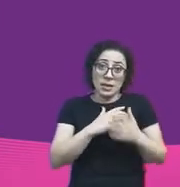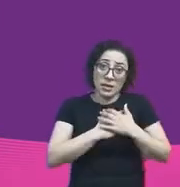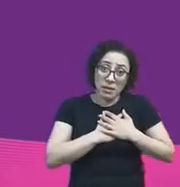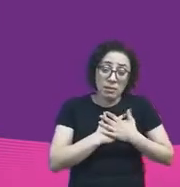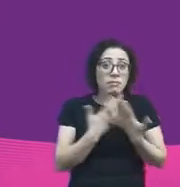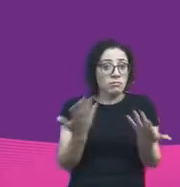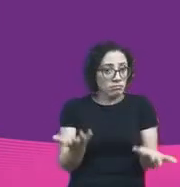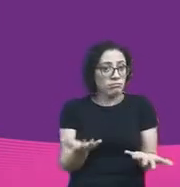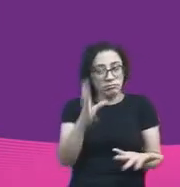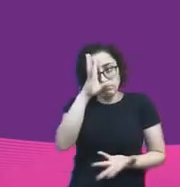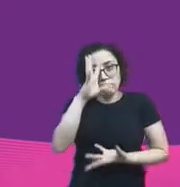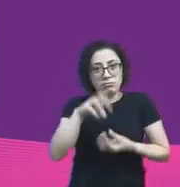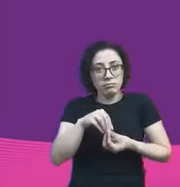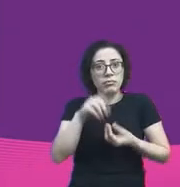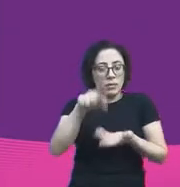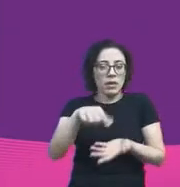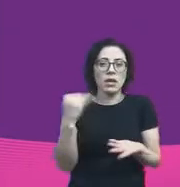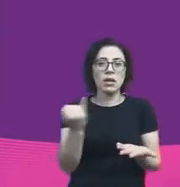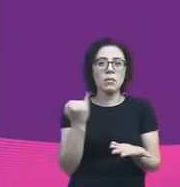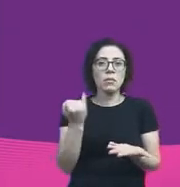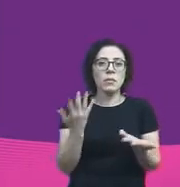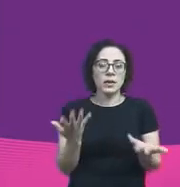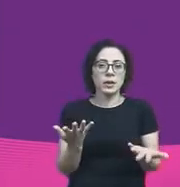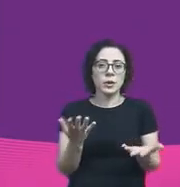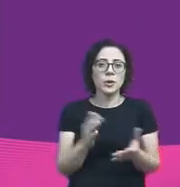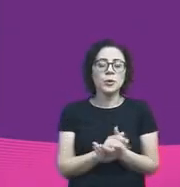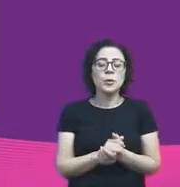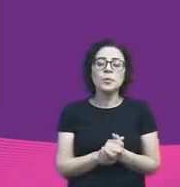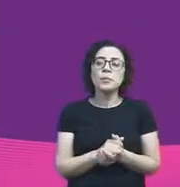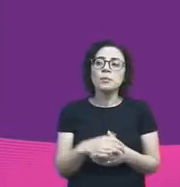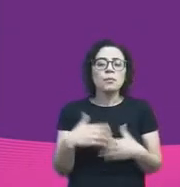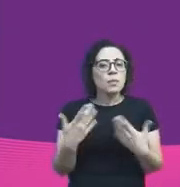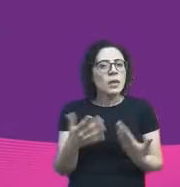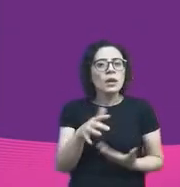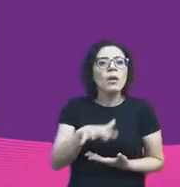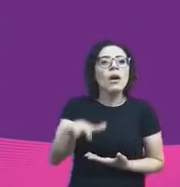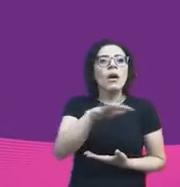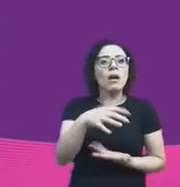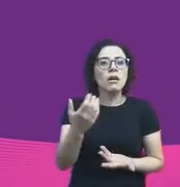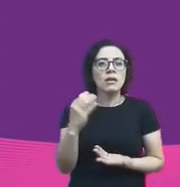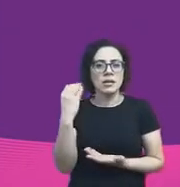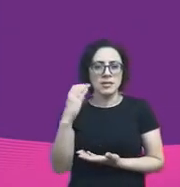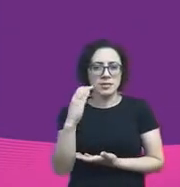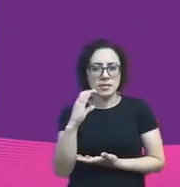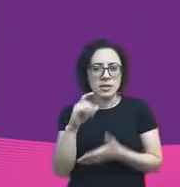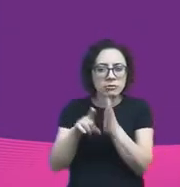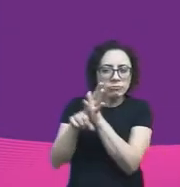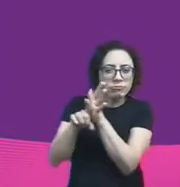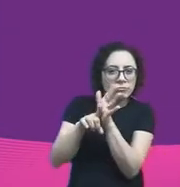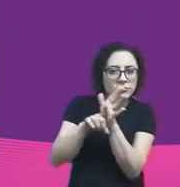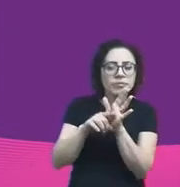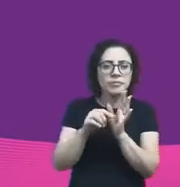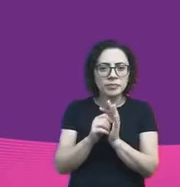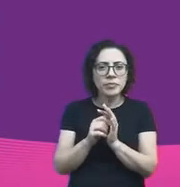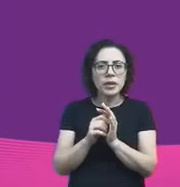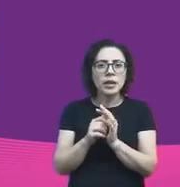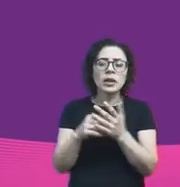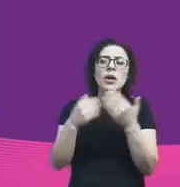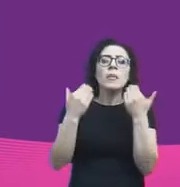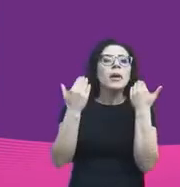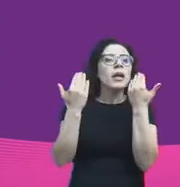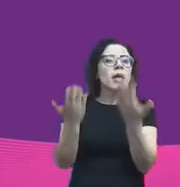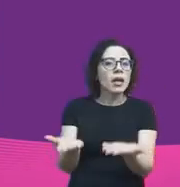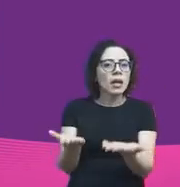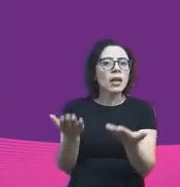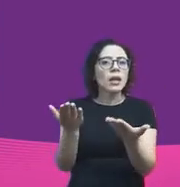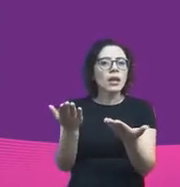Tá? Da mesma forma que da parte científica, a experiência do paciente é extremamente importante